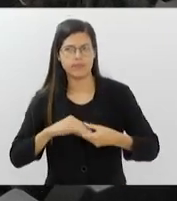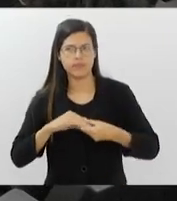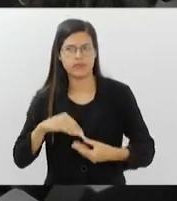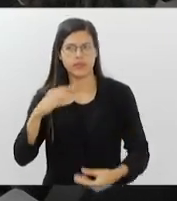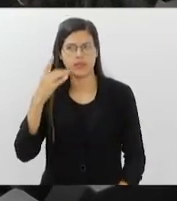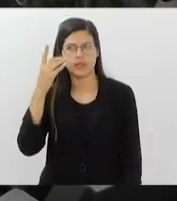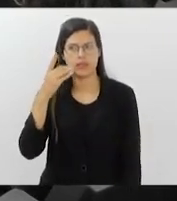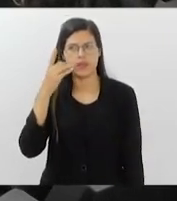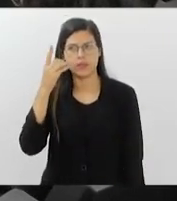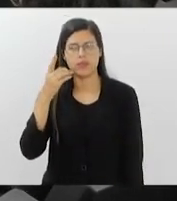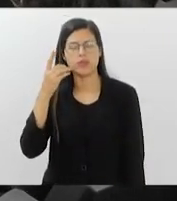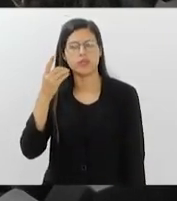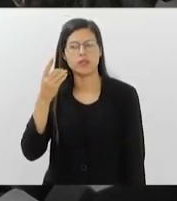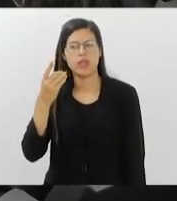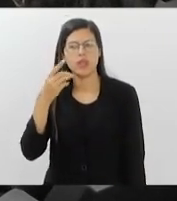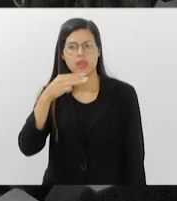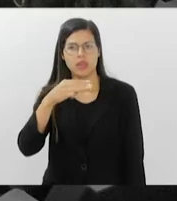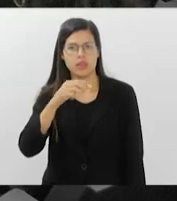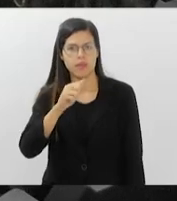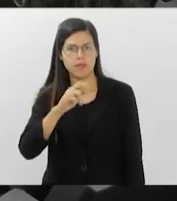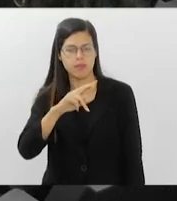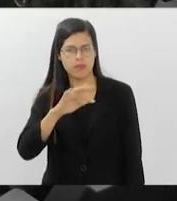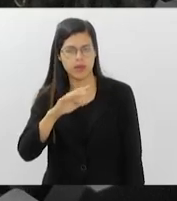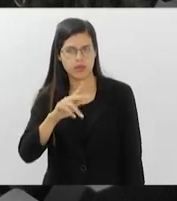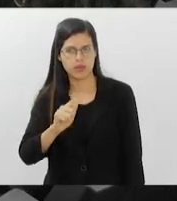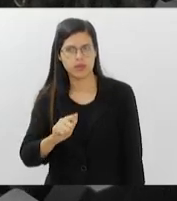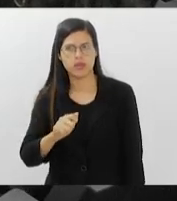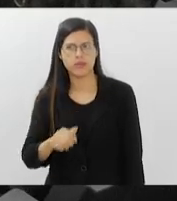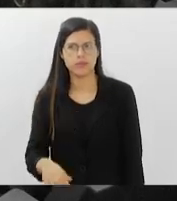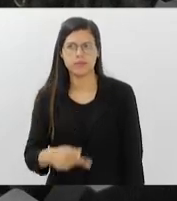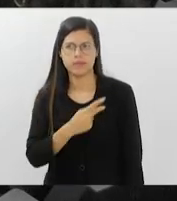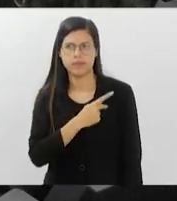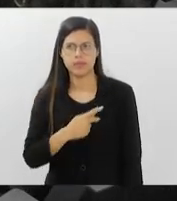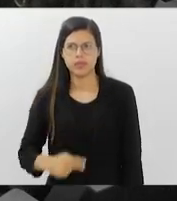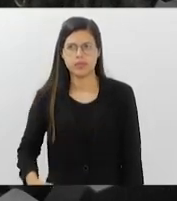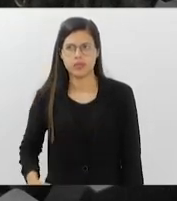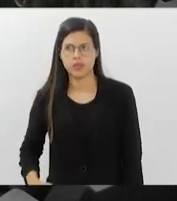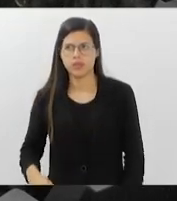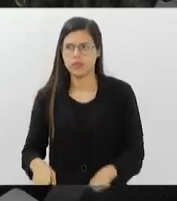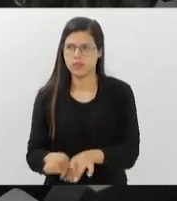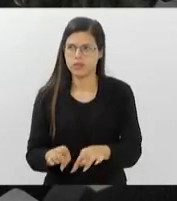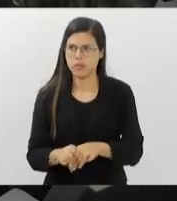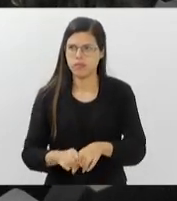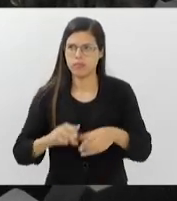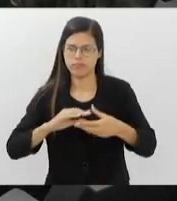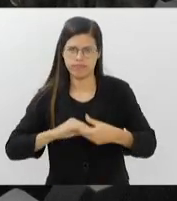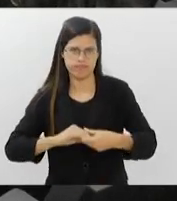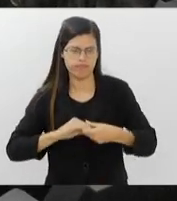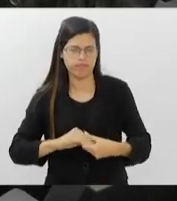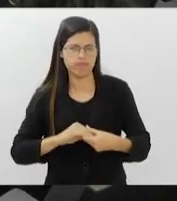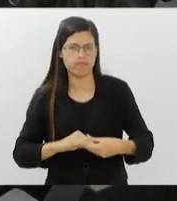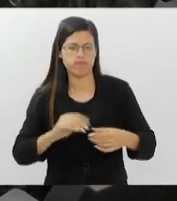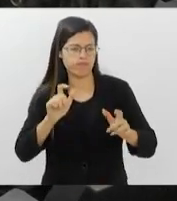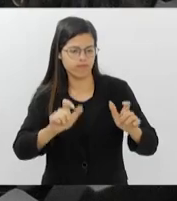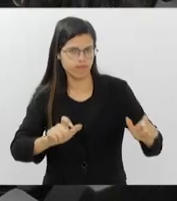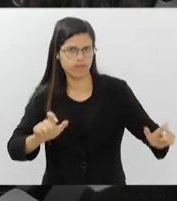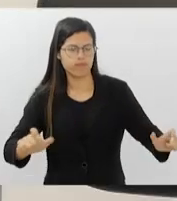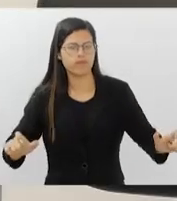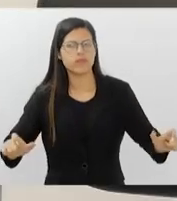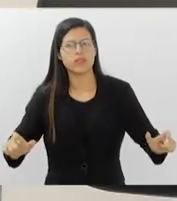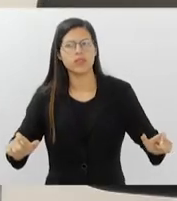Rocha nossa presidente queria cumprimentar as senhoras e senhores aqui